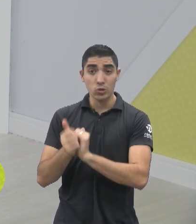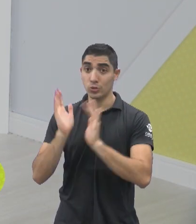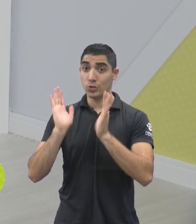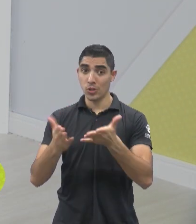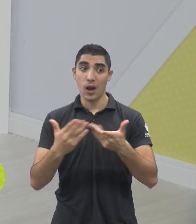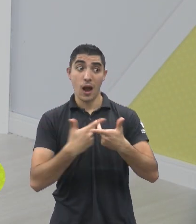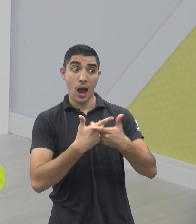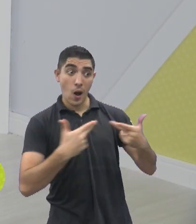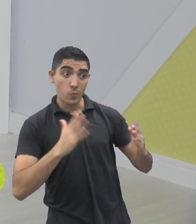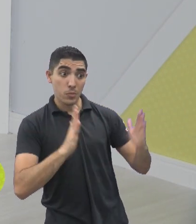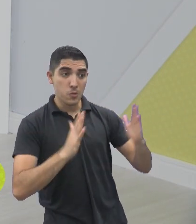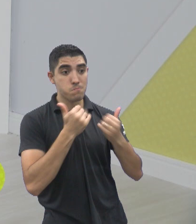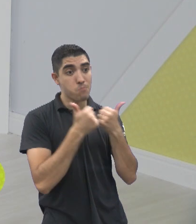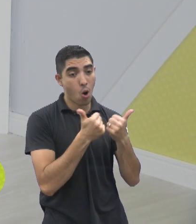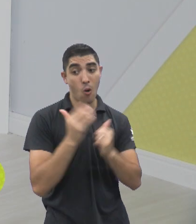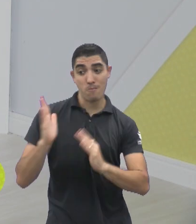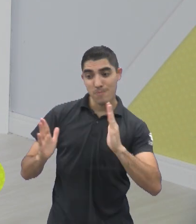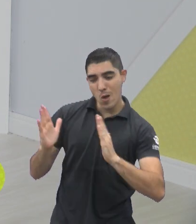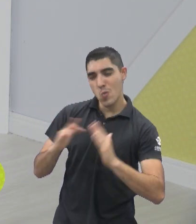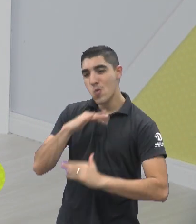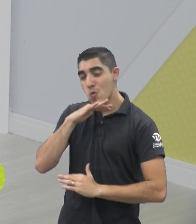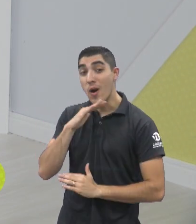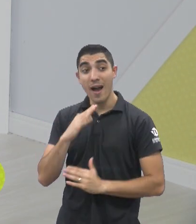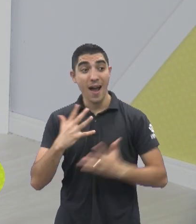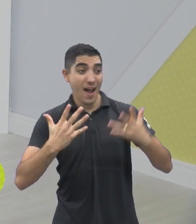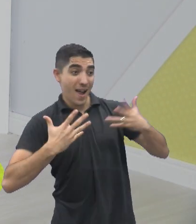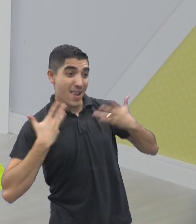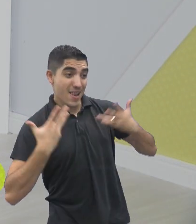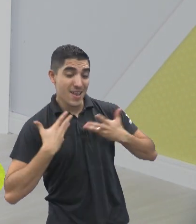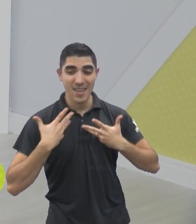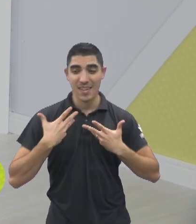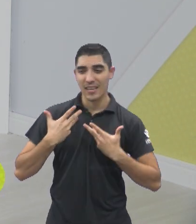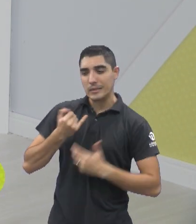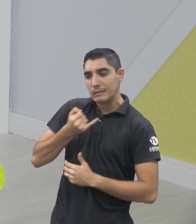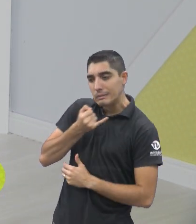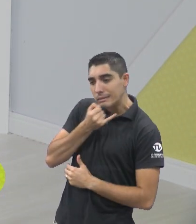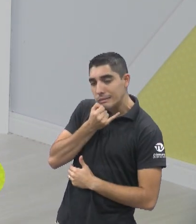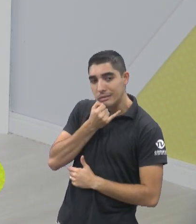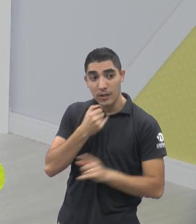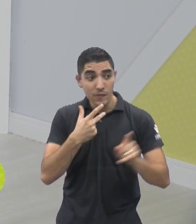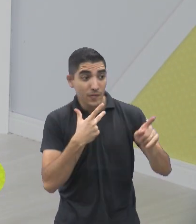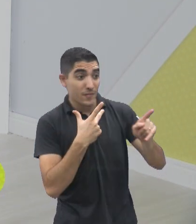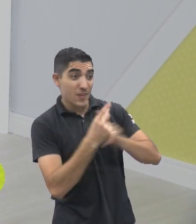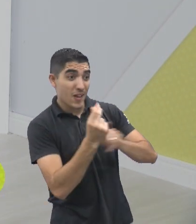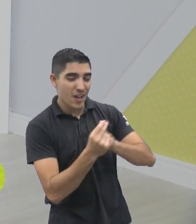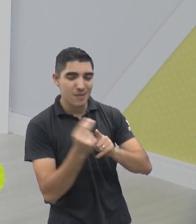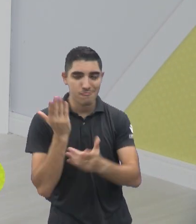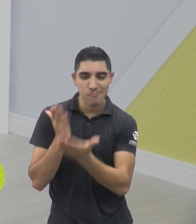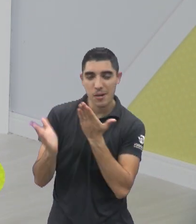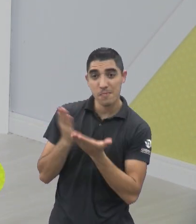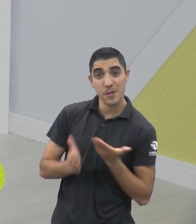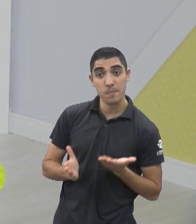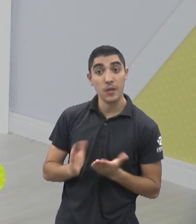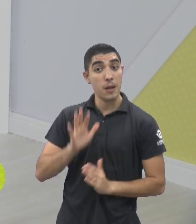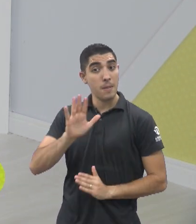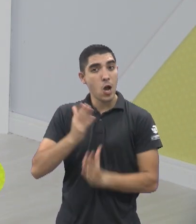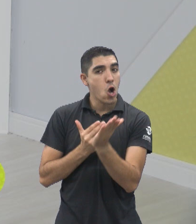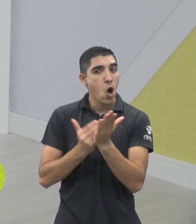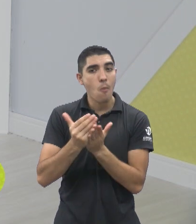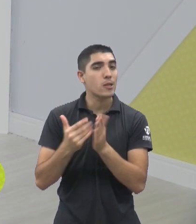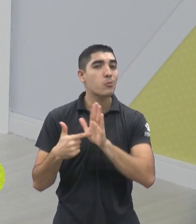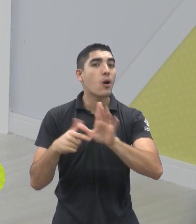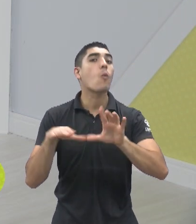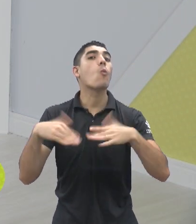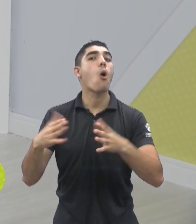de vitórias e de derrotas, de alegrias e também frustrações. E a gente começa falando do vôlei São José,